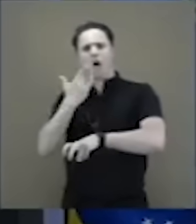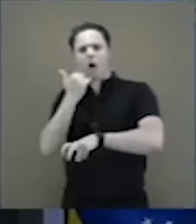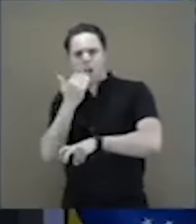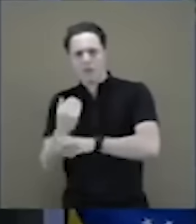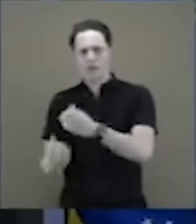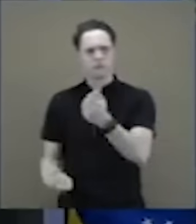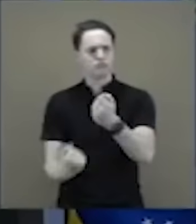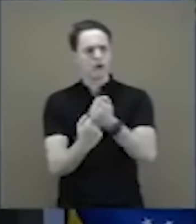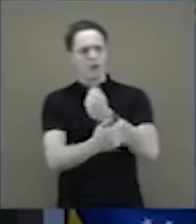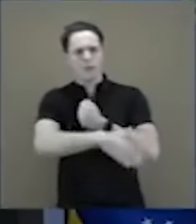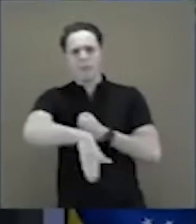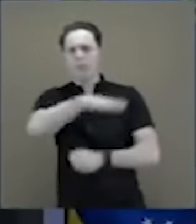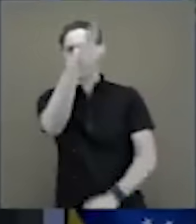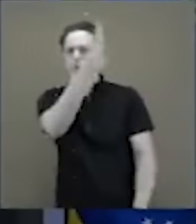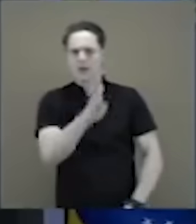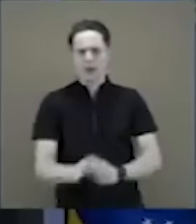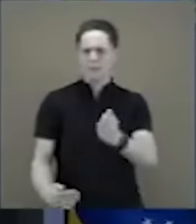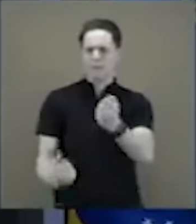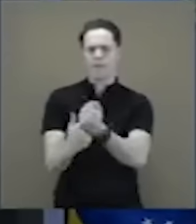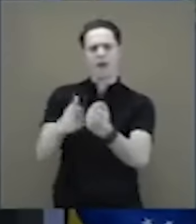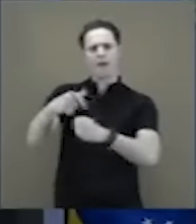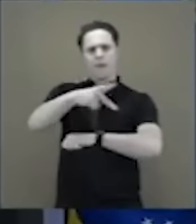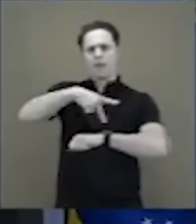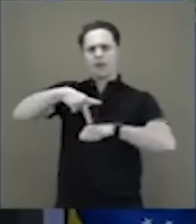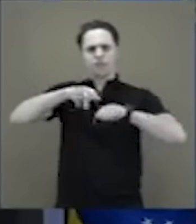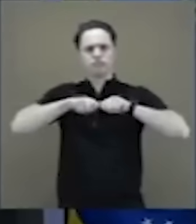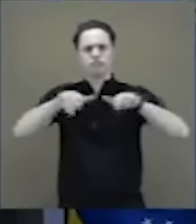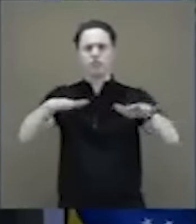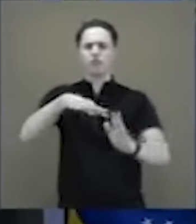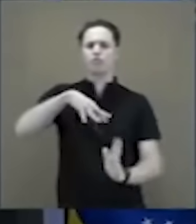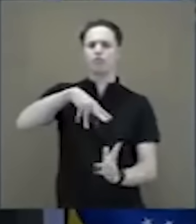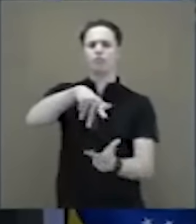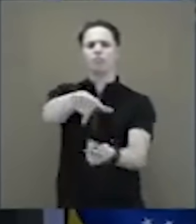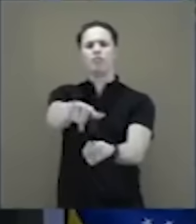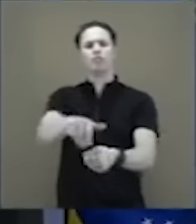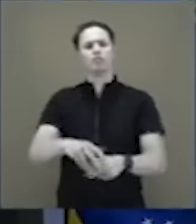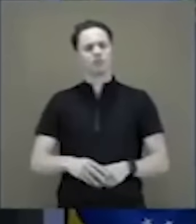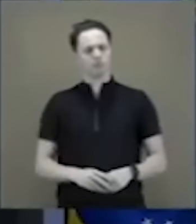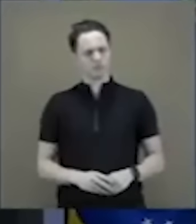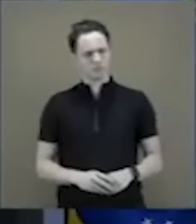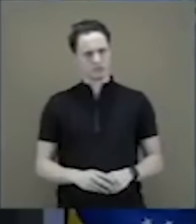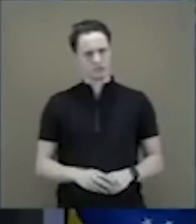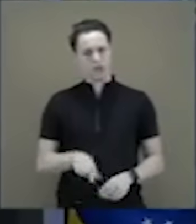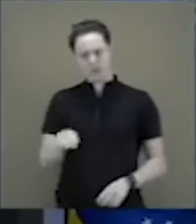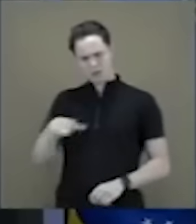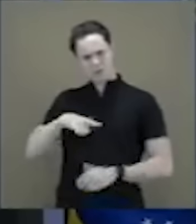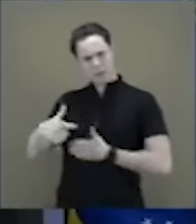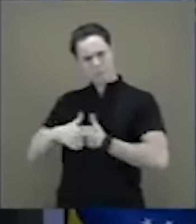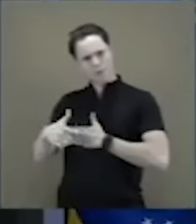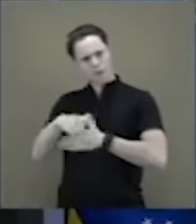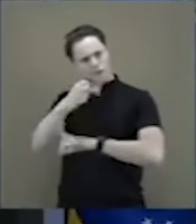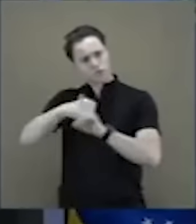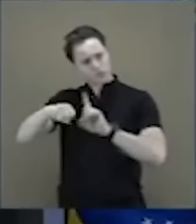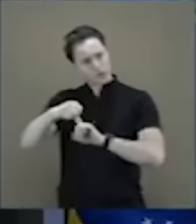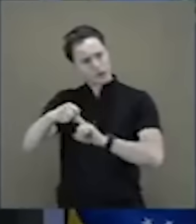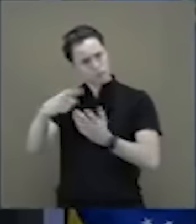abastecem o Brasil, que abastecem países ao redor do mundo, não cumpre a função social?